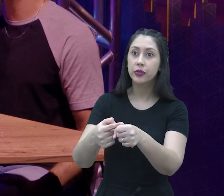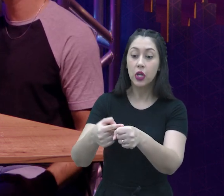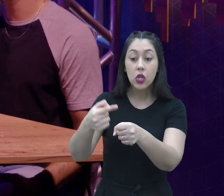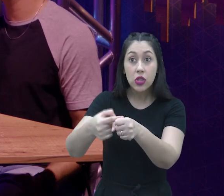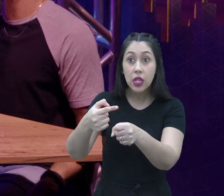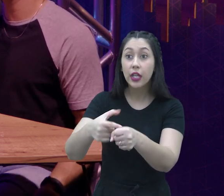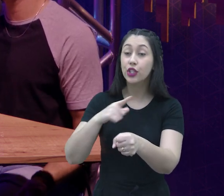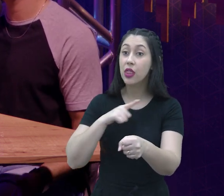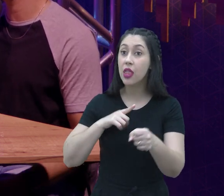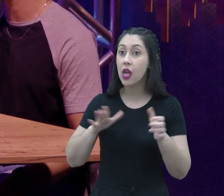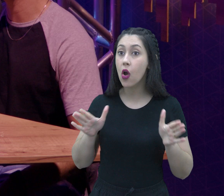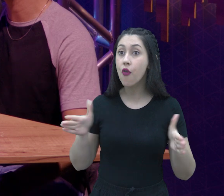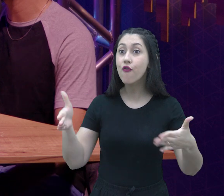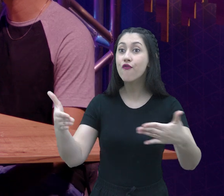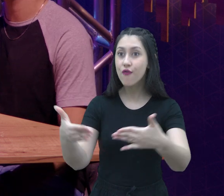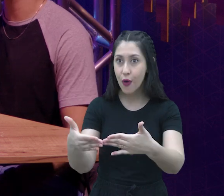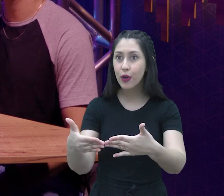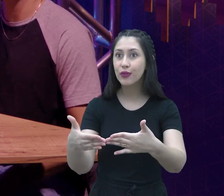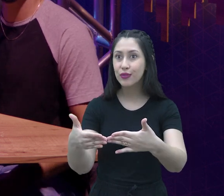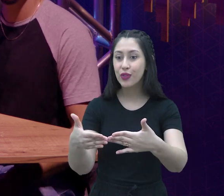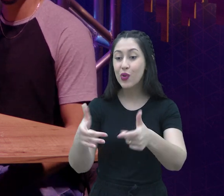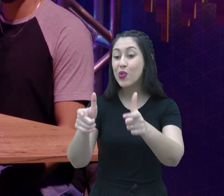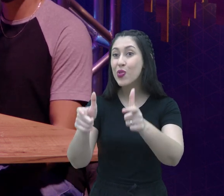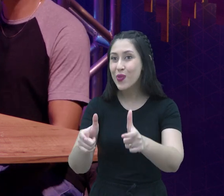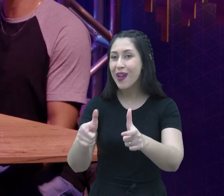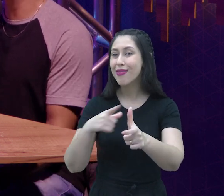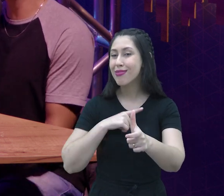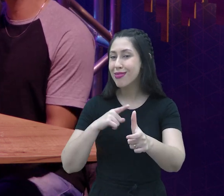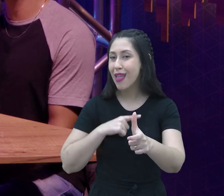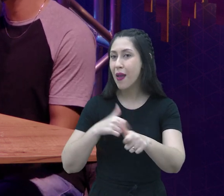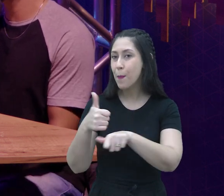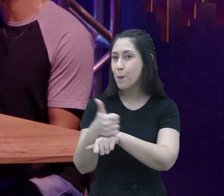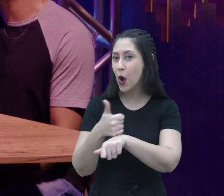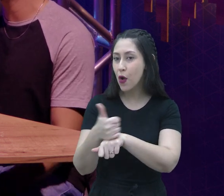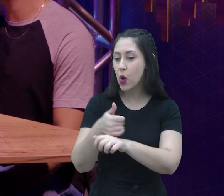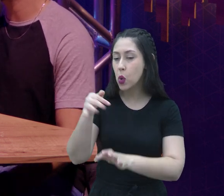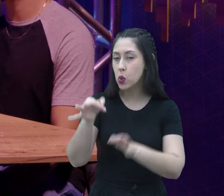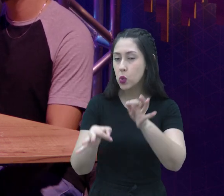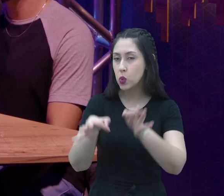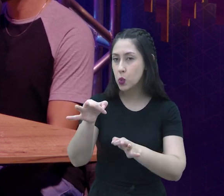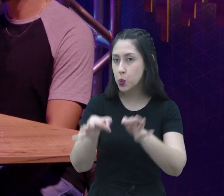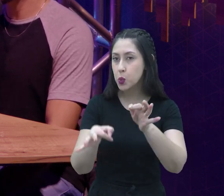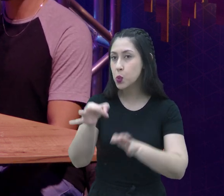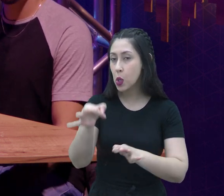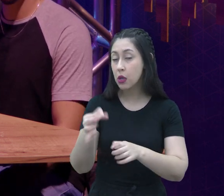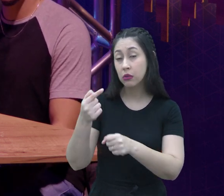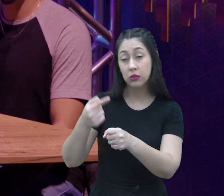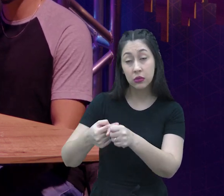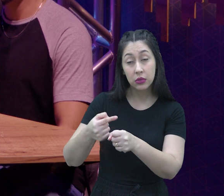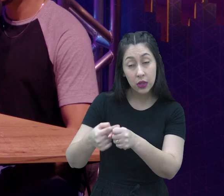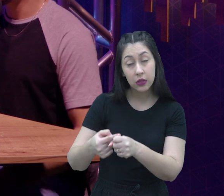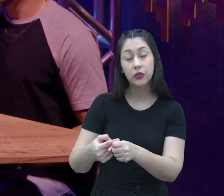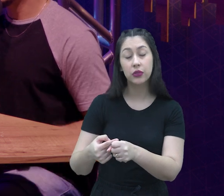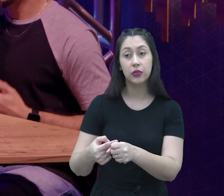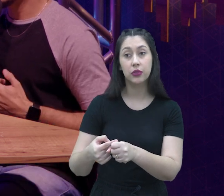Toda cidade tem um fórum, por exemplo, que é onde ficam os juízes, né, da